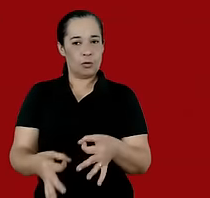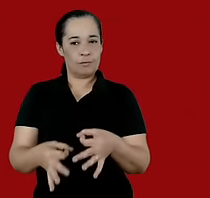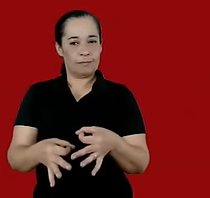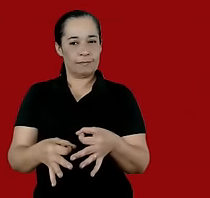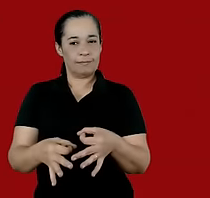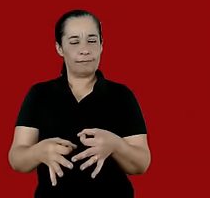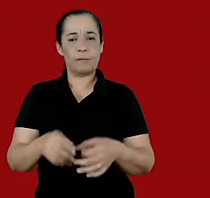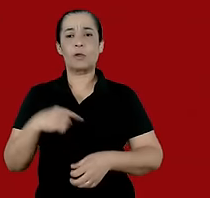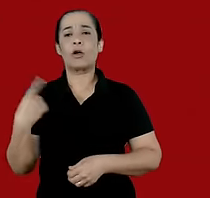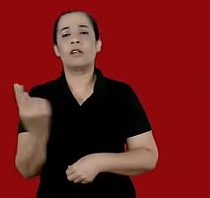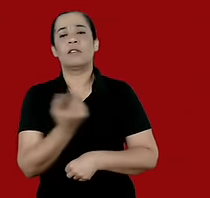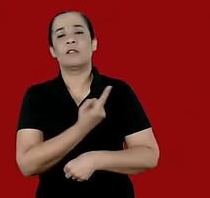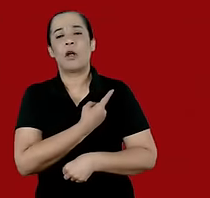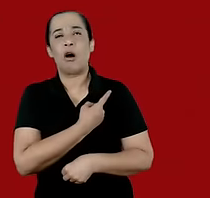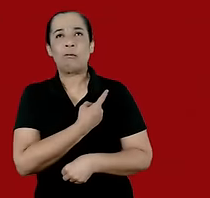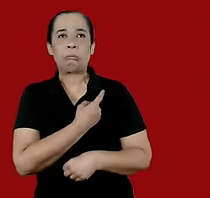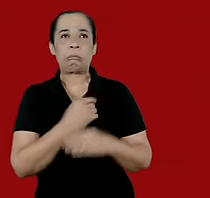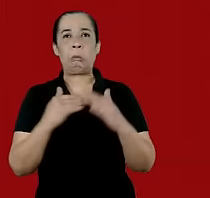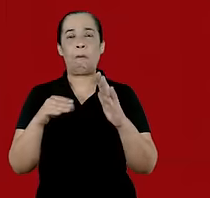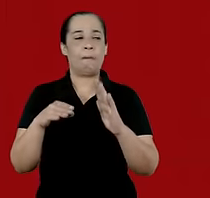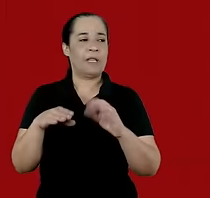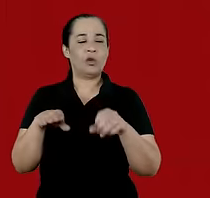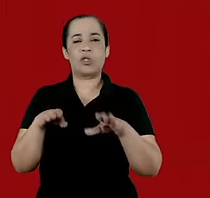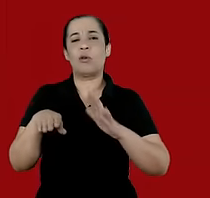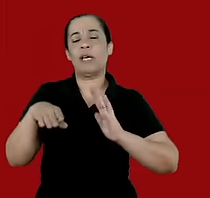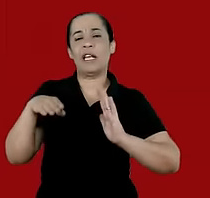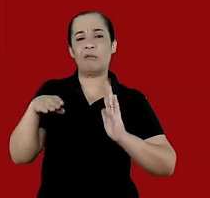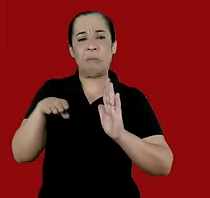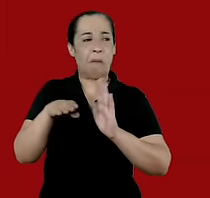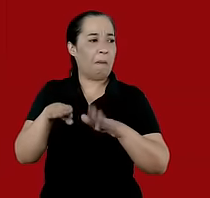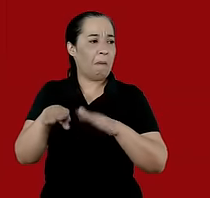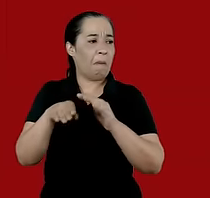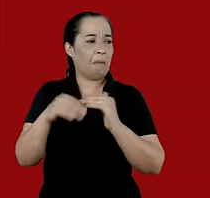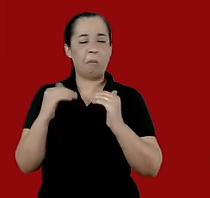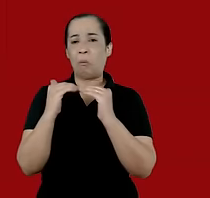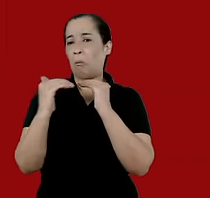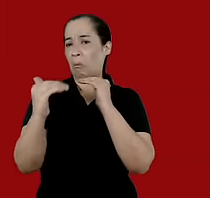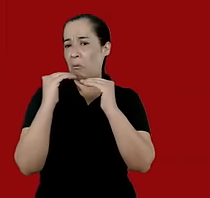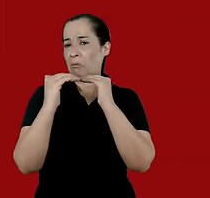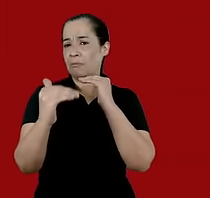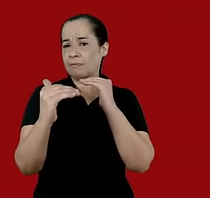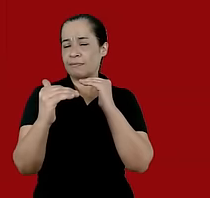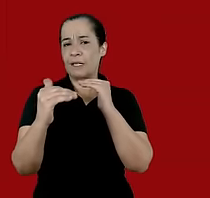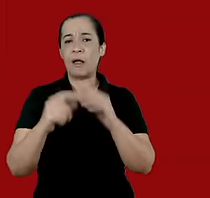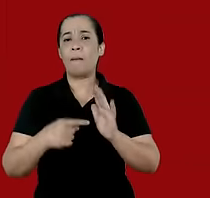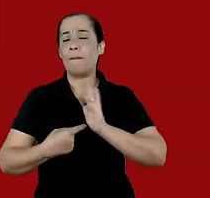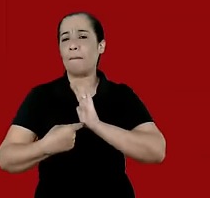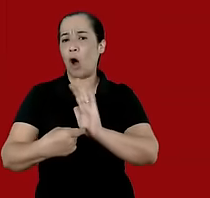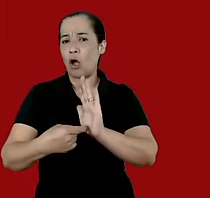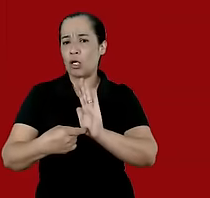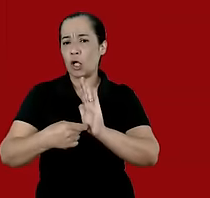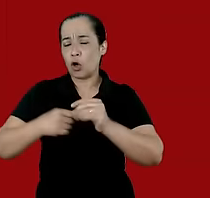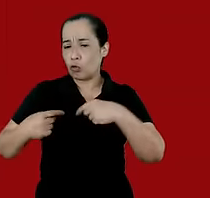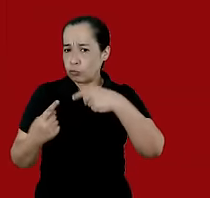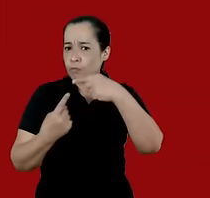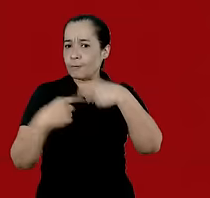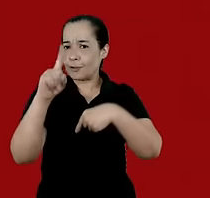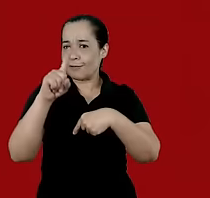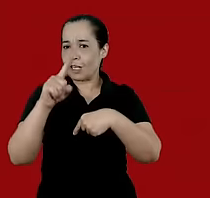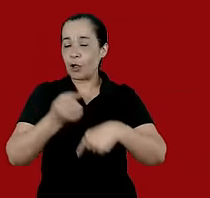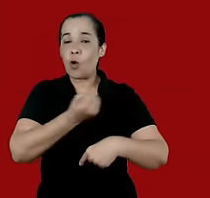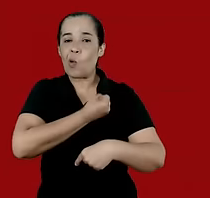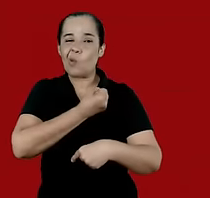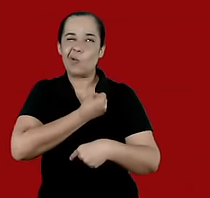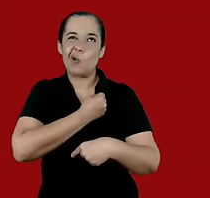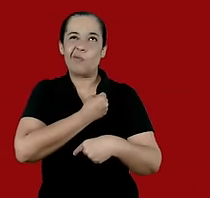ou mais ou menos neutro ou até subindo sendo que os números recentes mostram aceleração esse aqui é um número que é mais que é mais Médio Mas